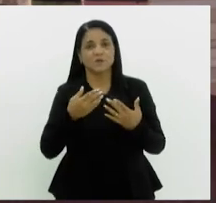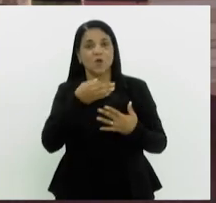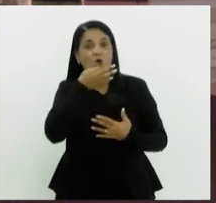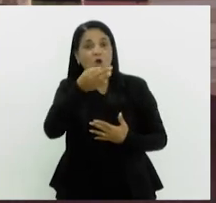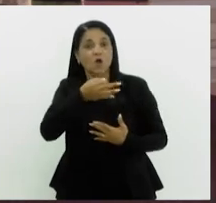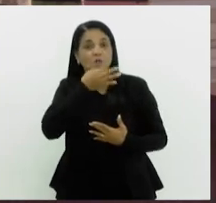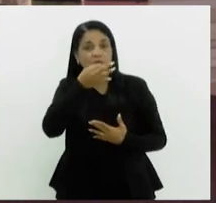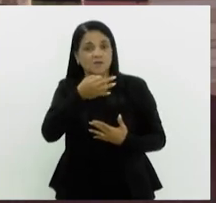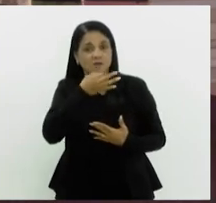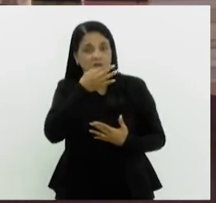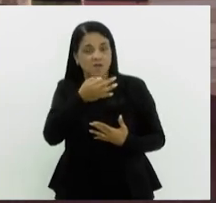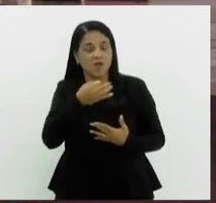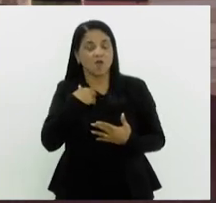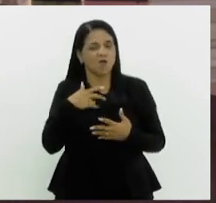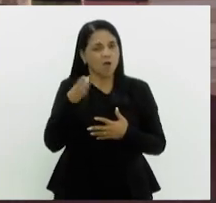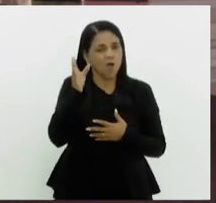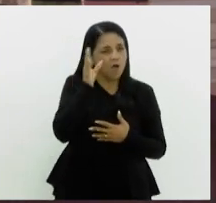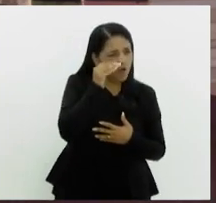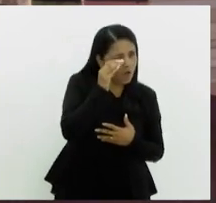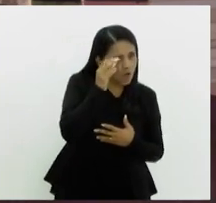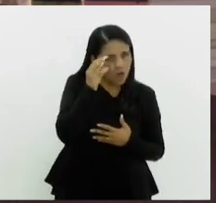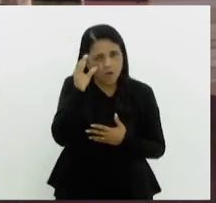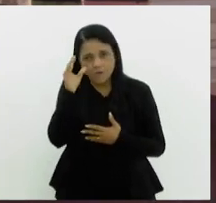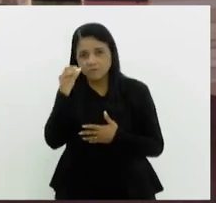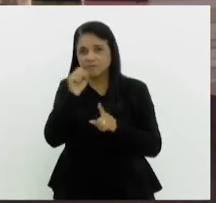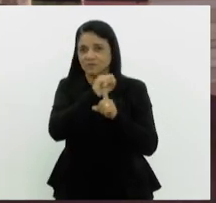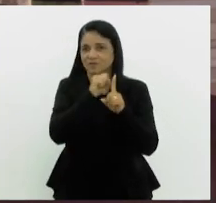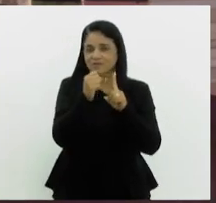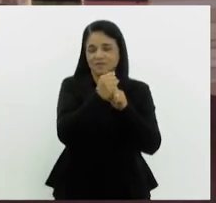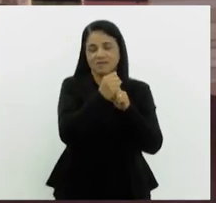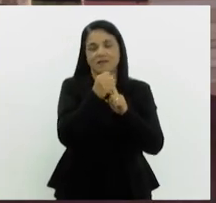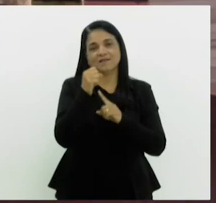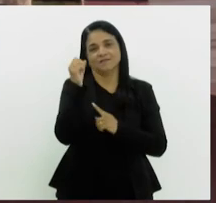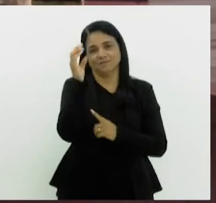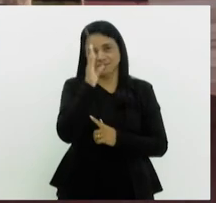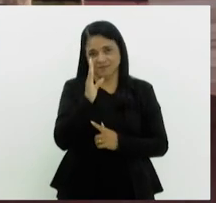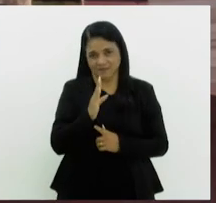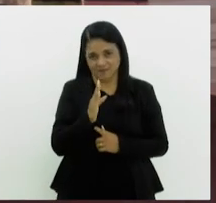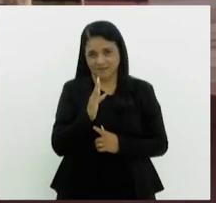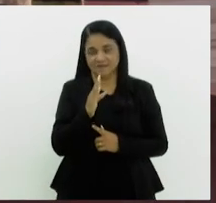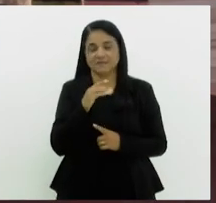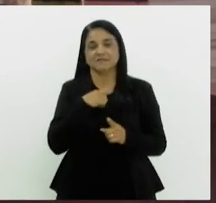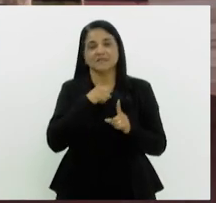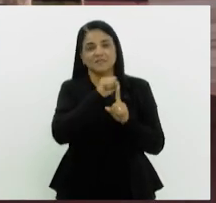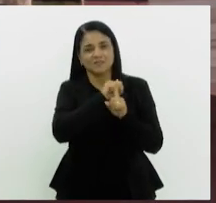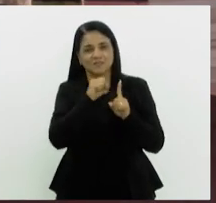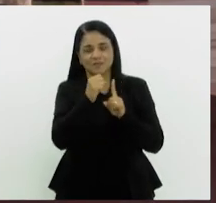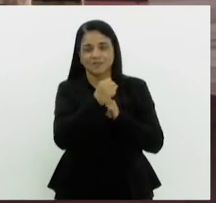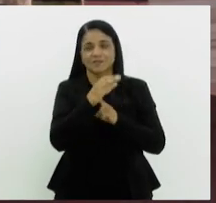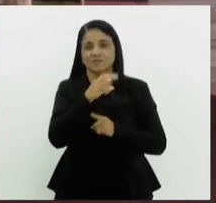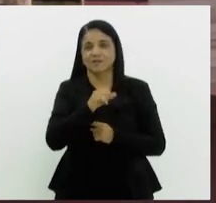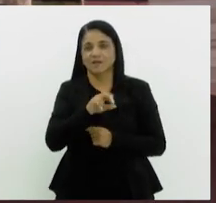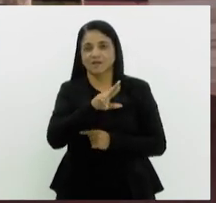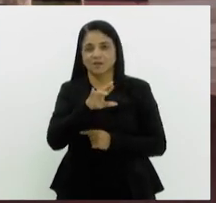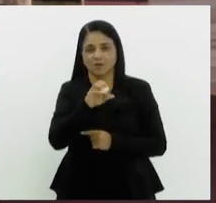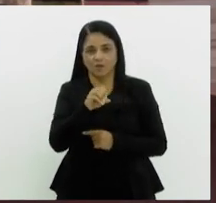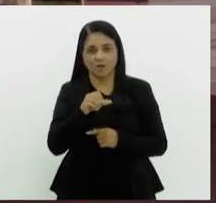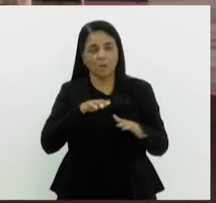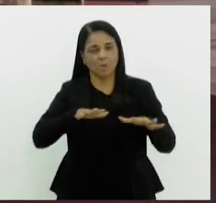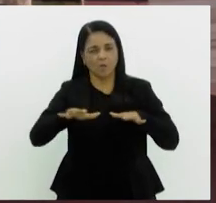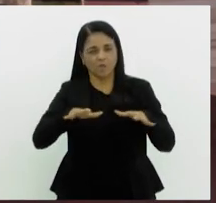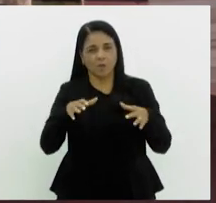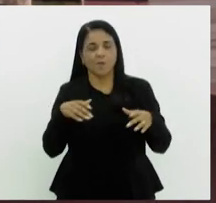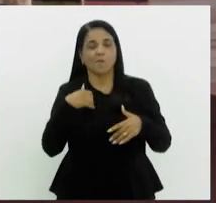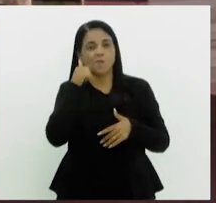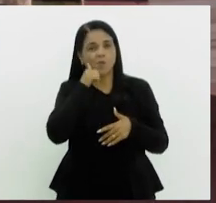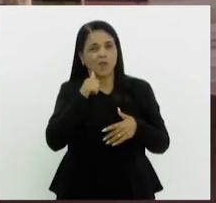que sou, como observadora da sociedade brasileira, da sociedade carioca, do movimento de